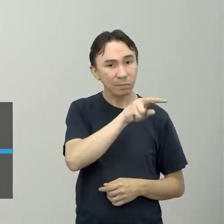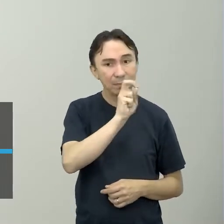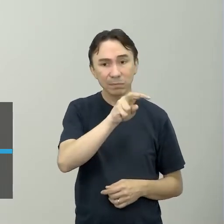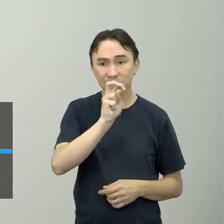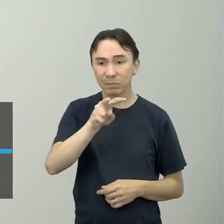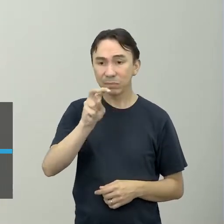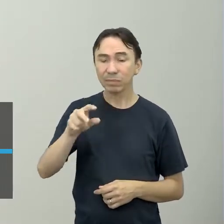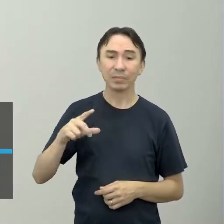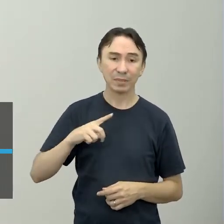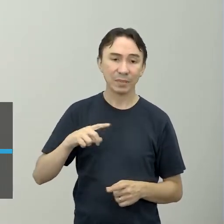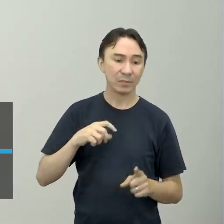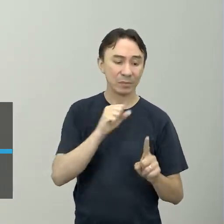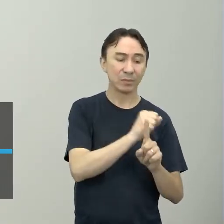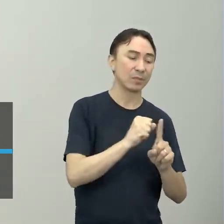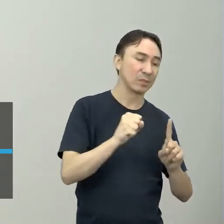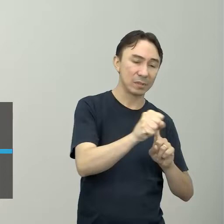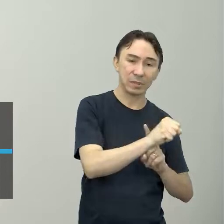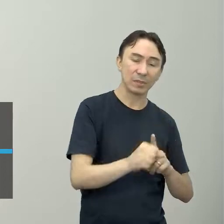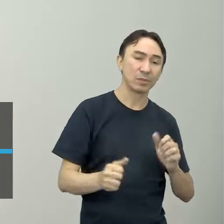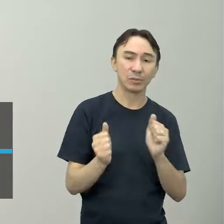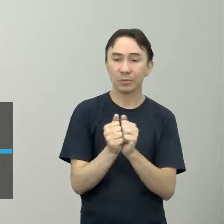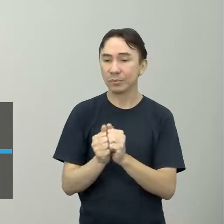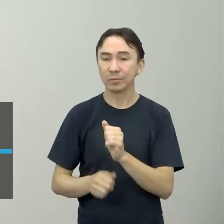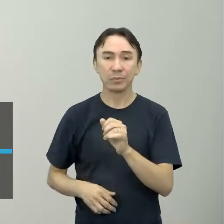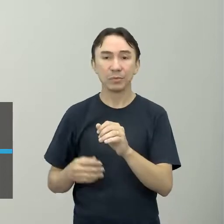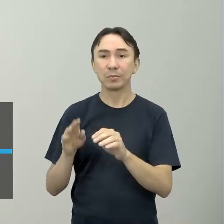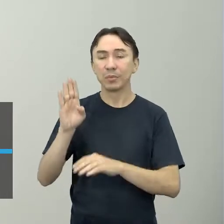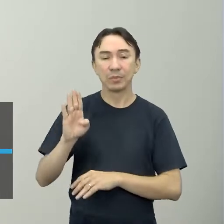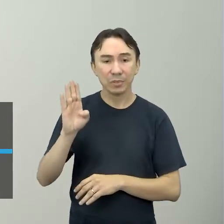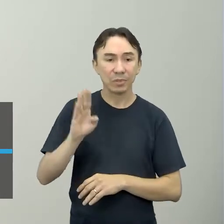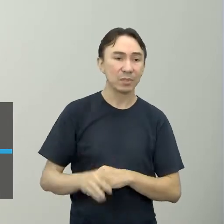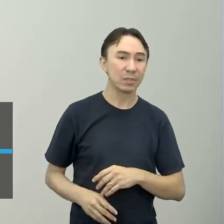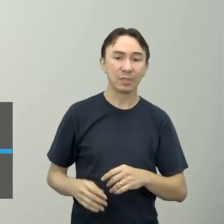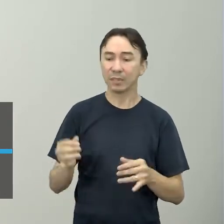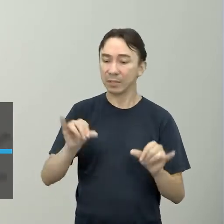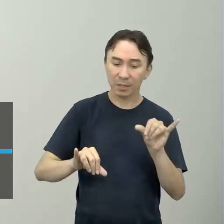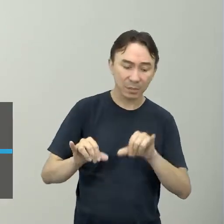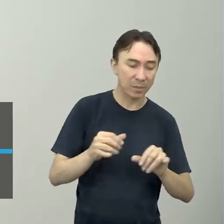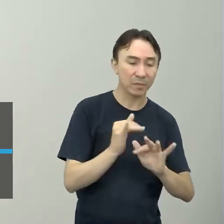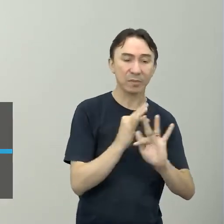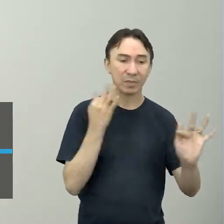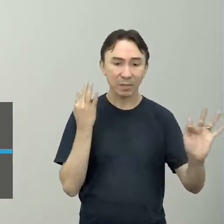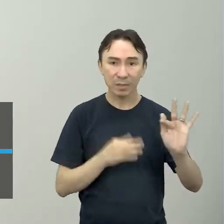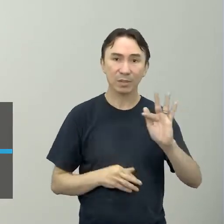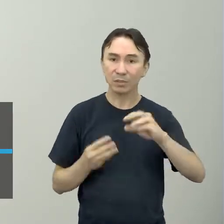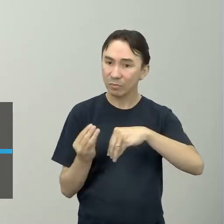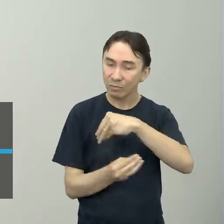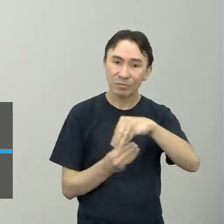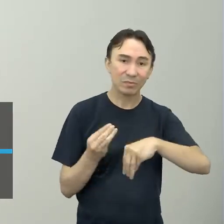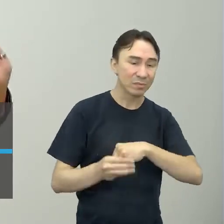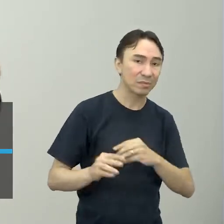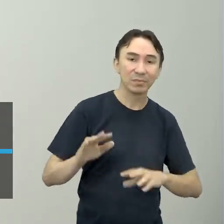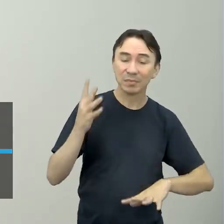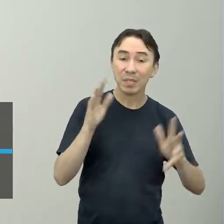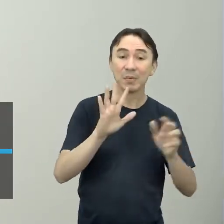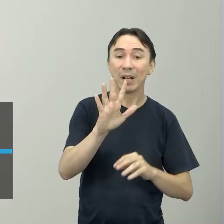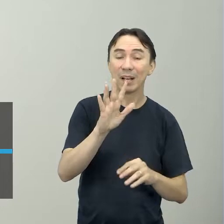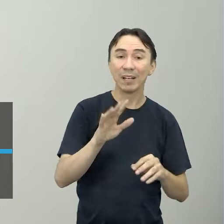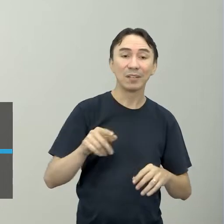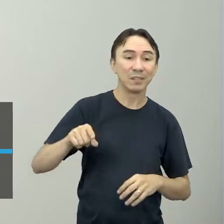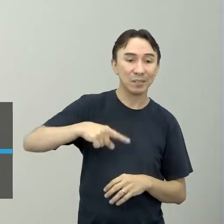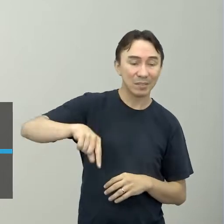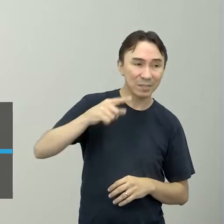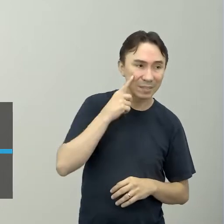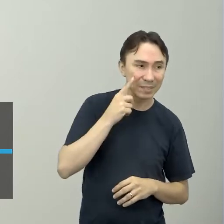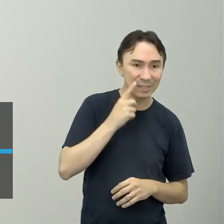gente vê a sociologia acontecendo, a biologia, a química, a física, enfim, tudo acontecendo. Só que muitas vezes a gente acaba separando essa ideia, né,